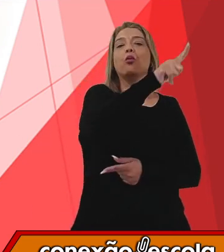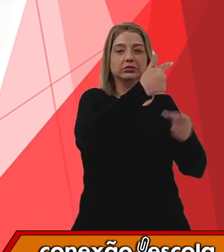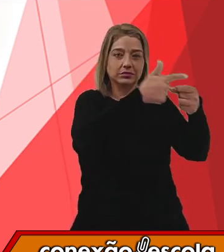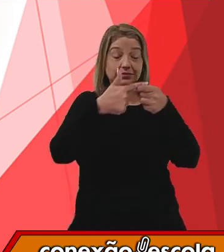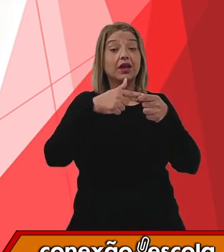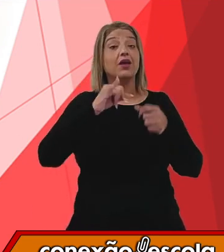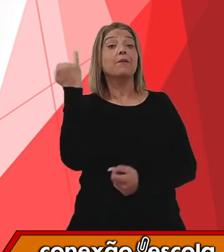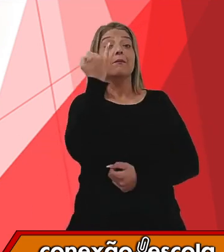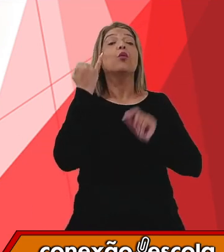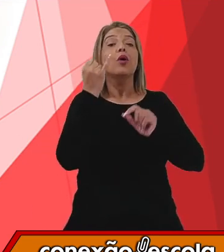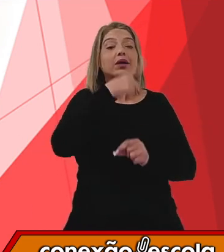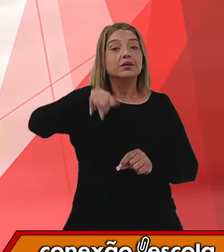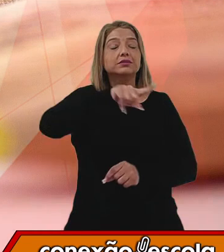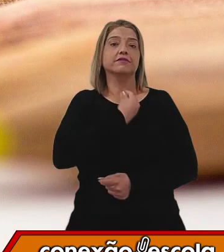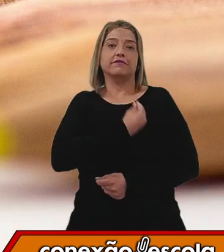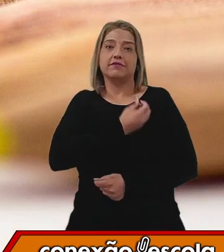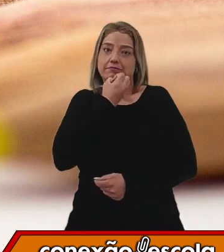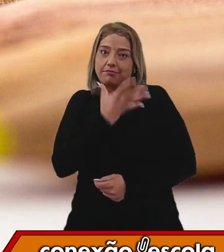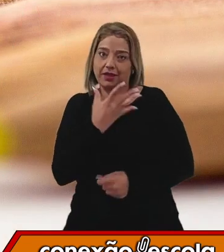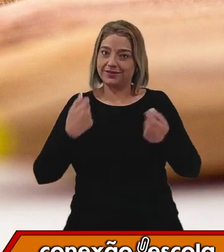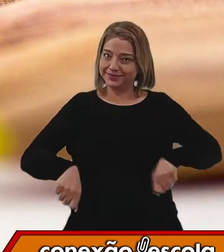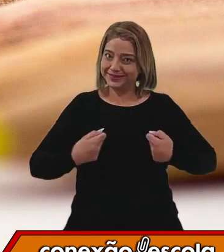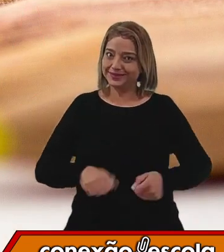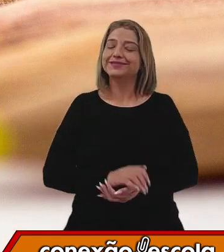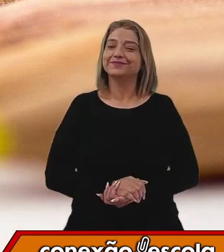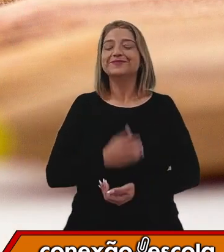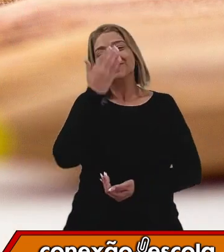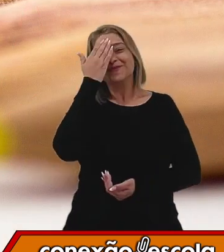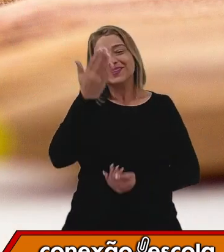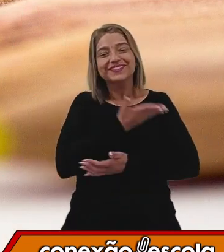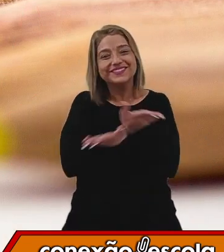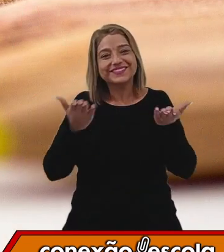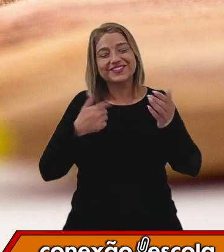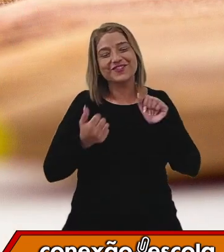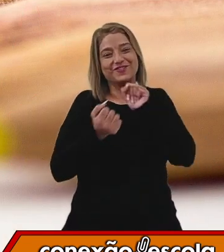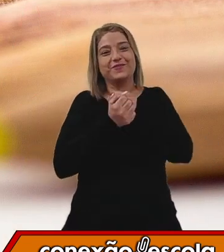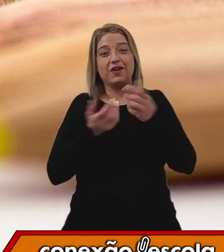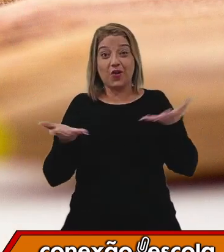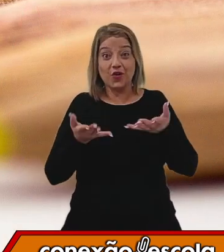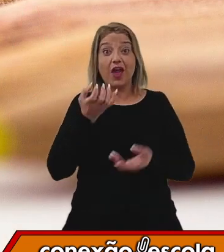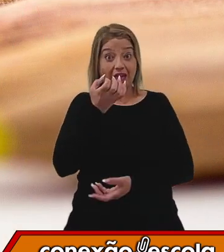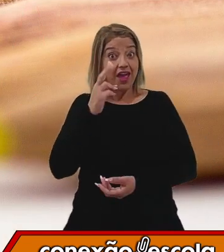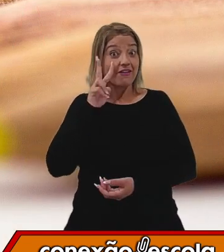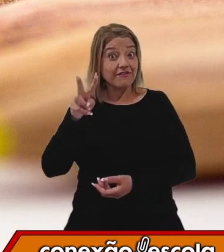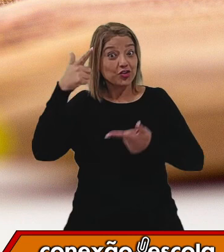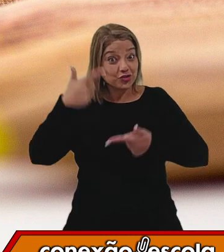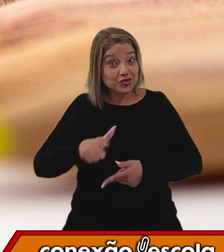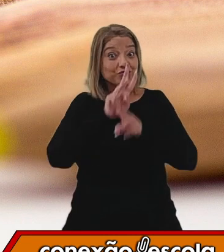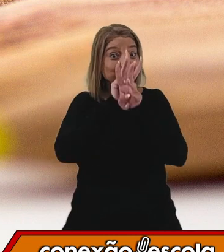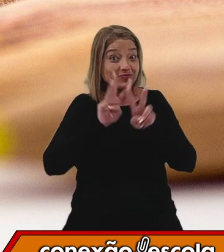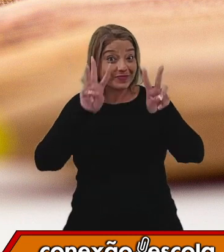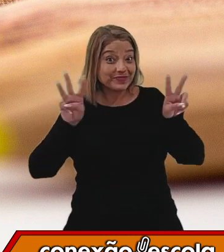com dignidade. Pessoal, obrigada pela companhia. Caso queiram ver novamente este